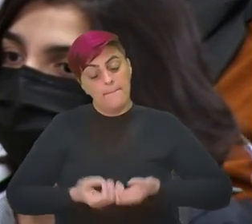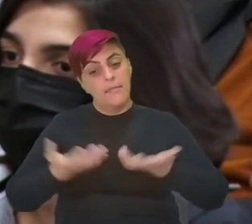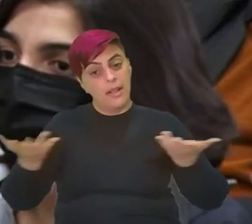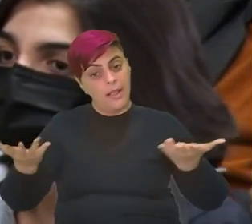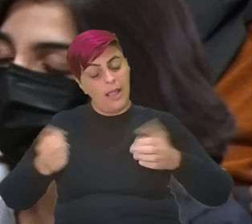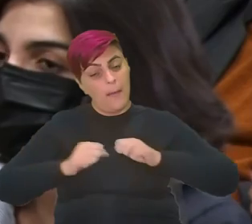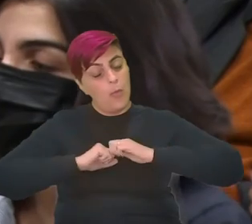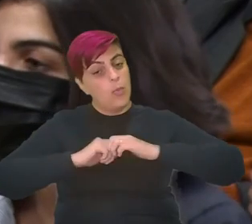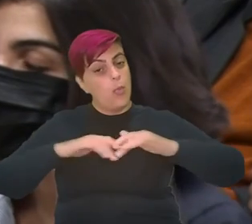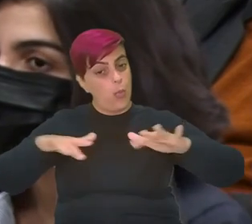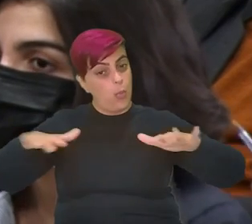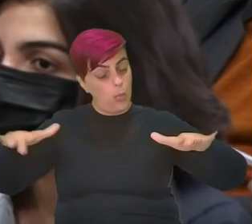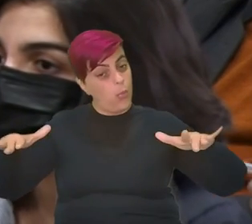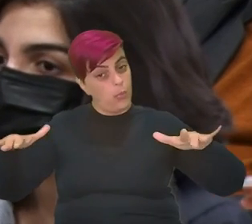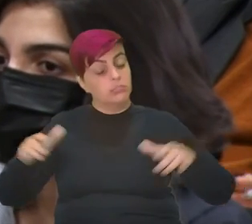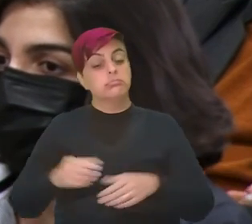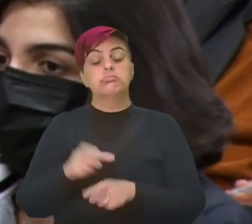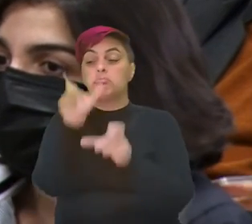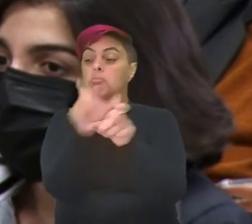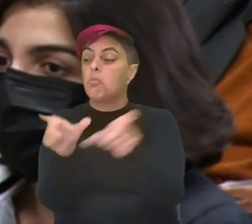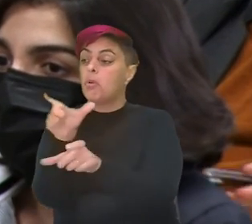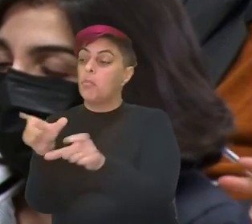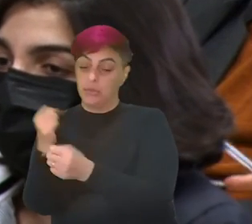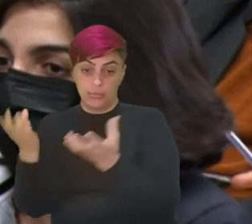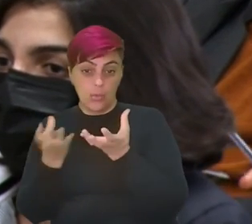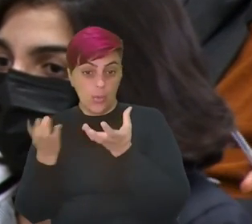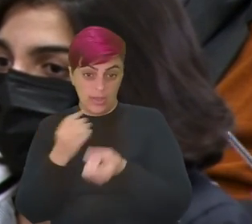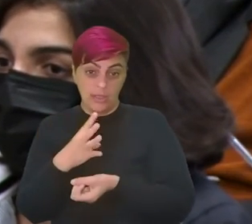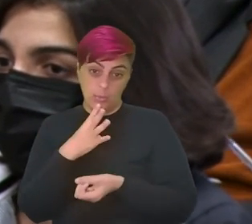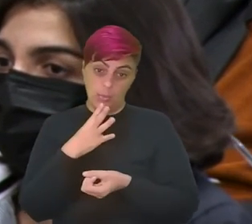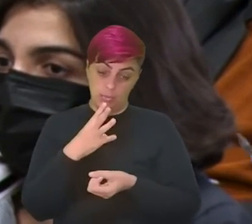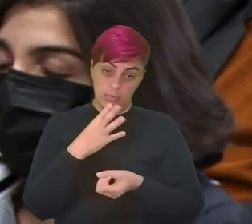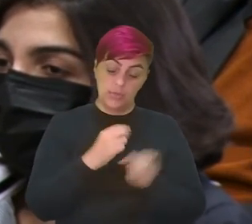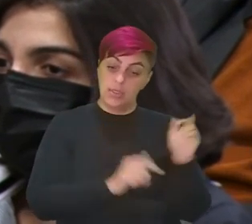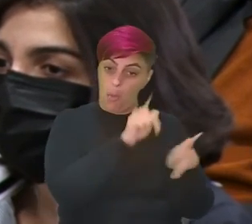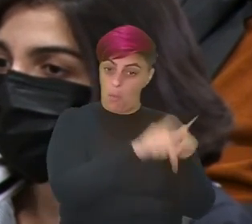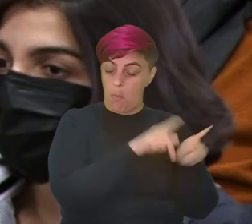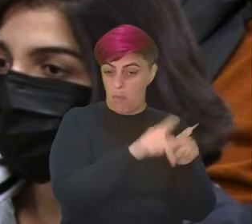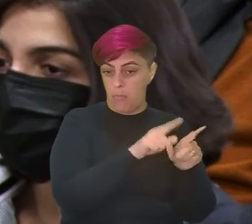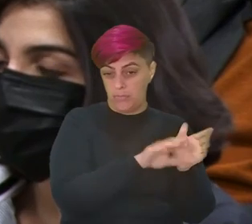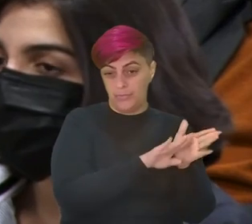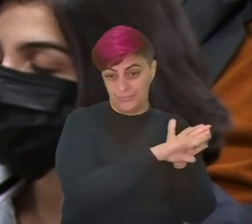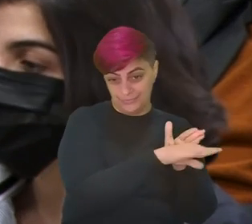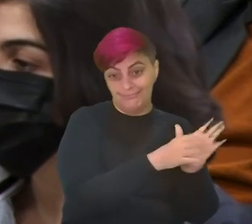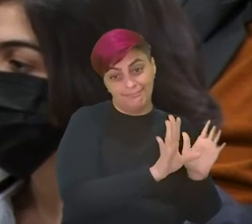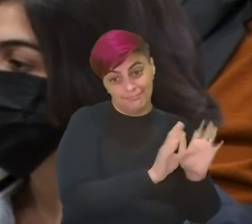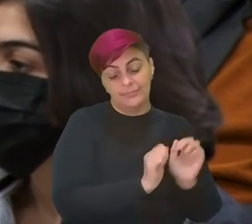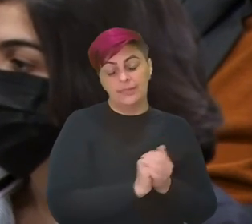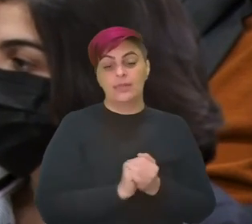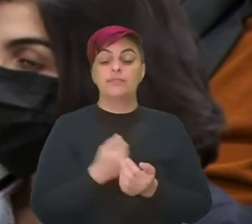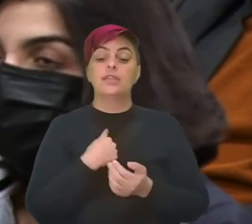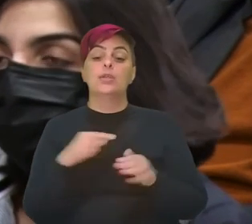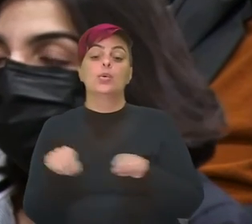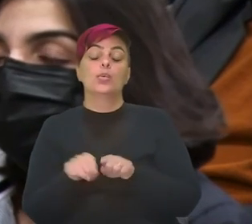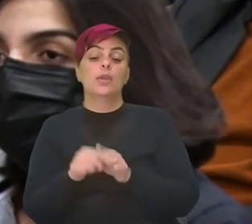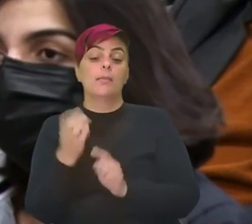público maior, de uma cultura de elite maior que tem interesse, sim, em saber do mundo primitivo, entre aspas, né? E